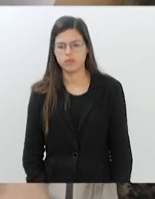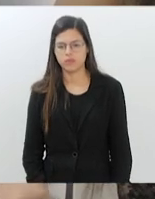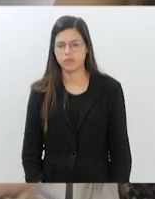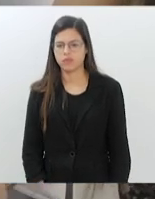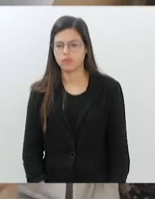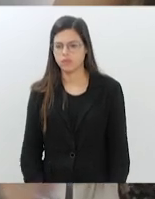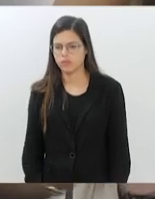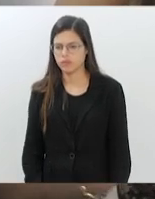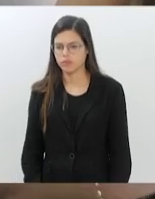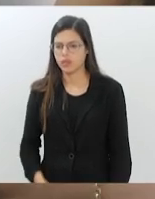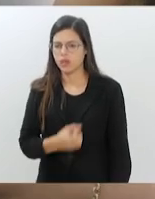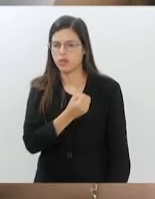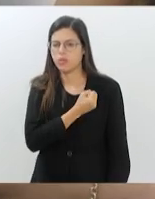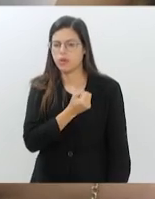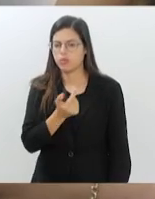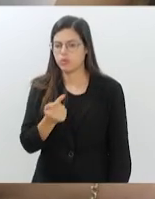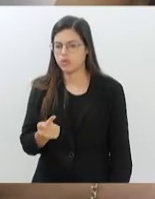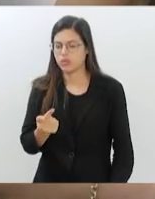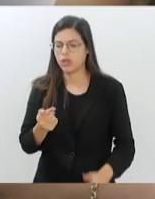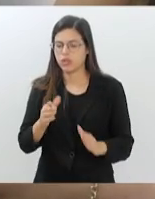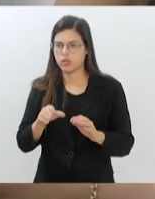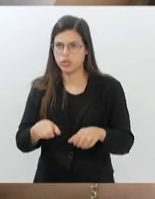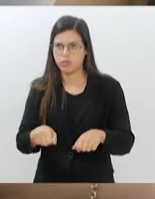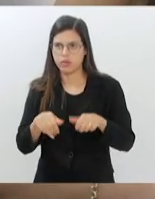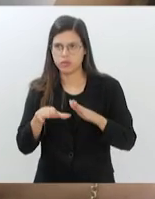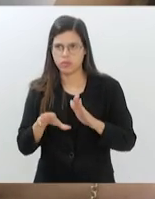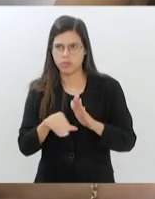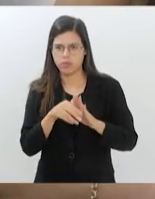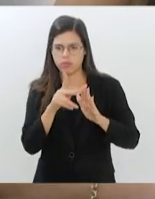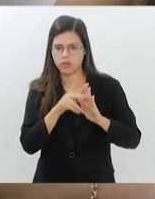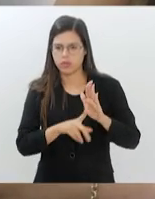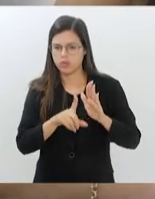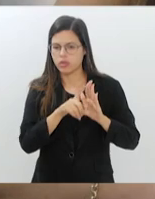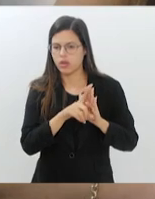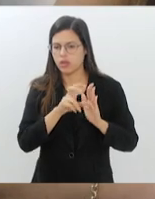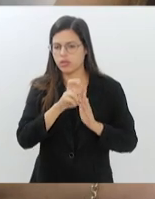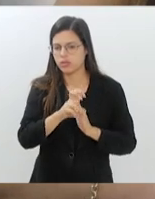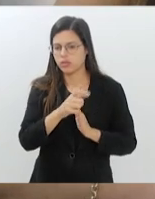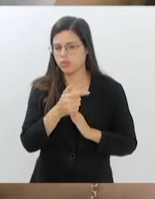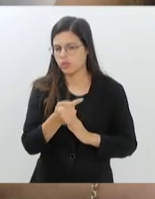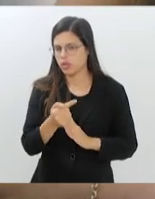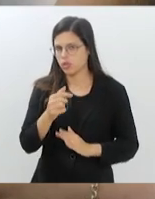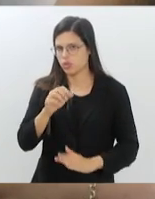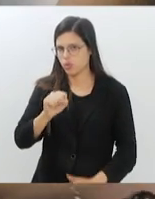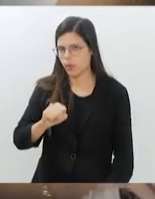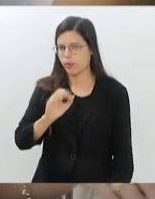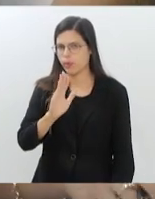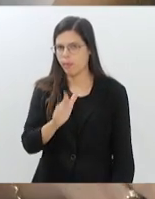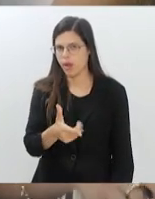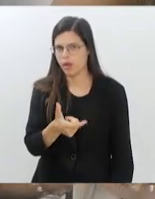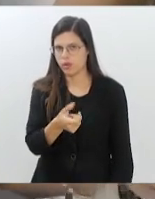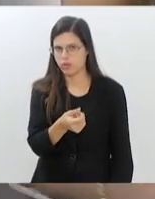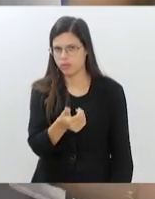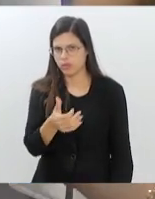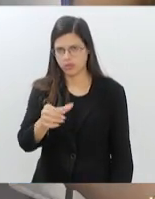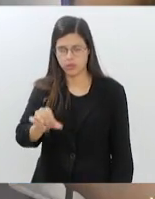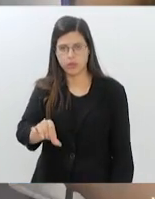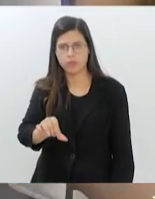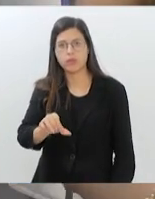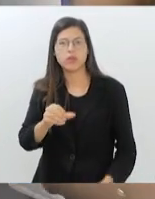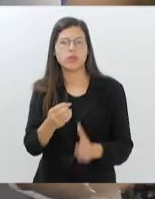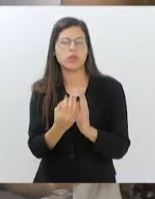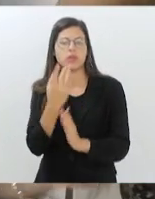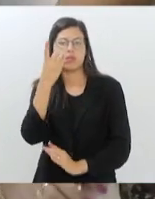aprovada item sete emendas de plenário ao projeto de lei número 578 de 2019 de